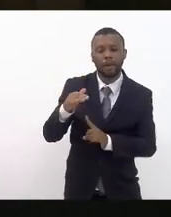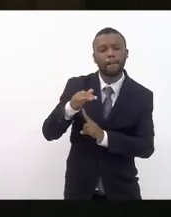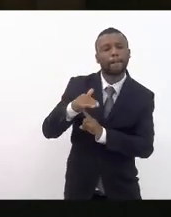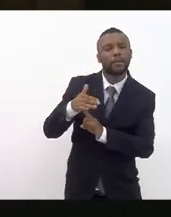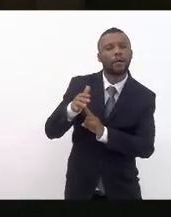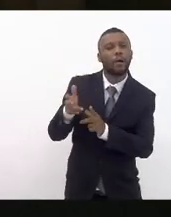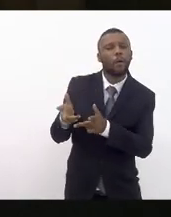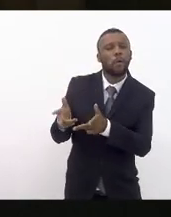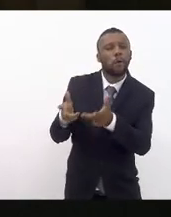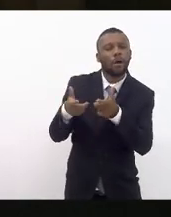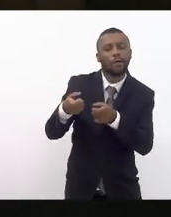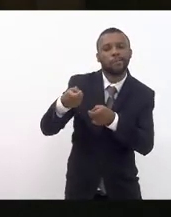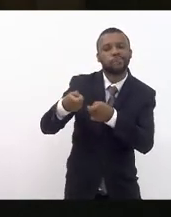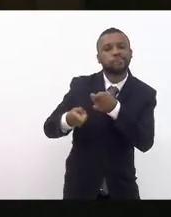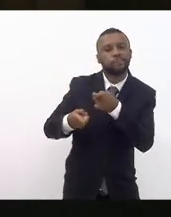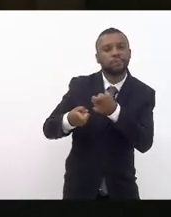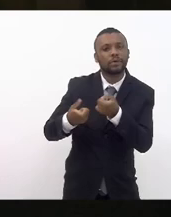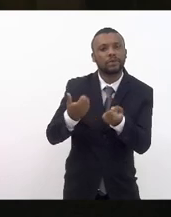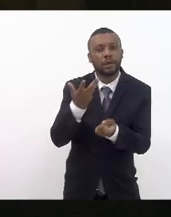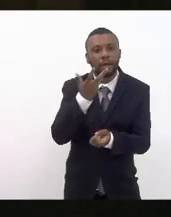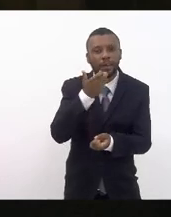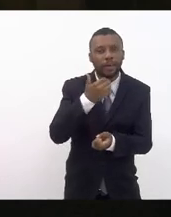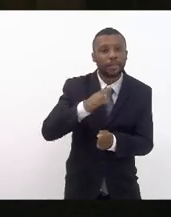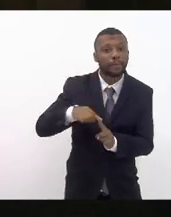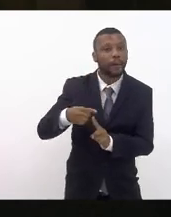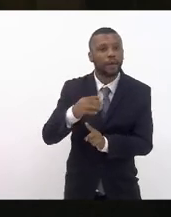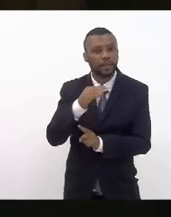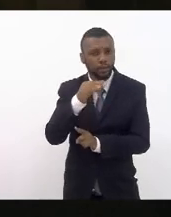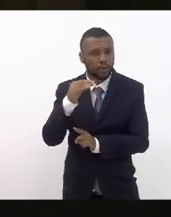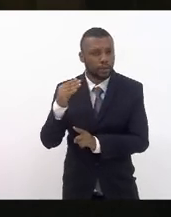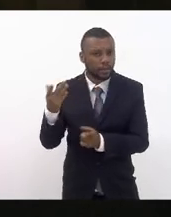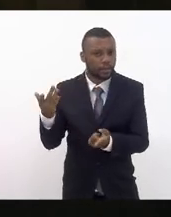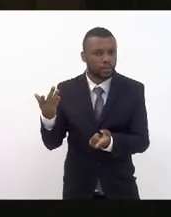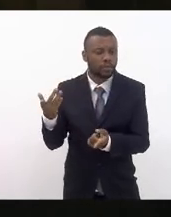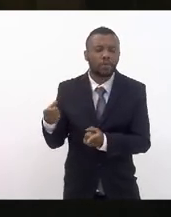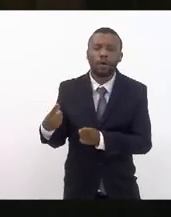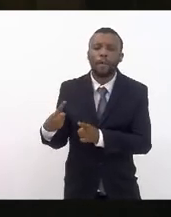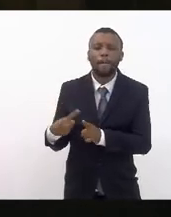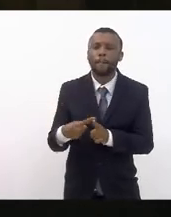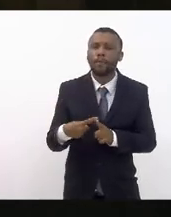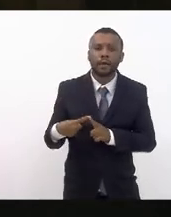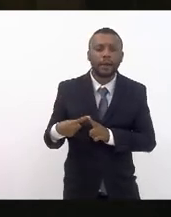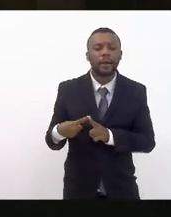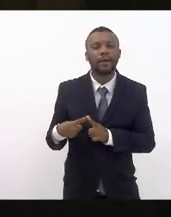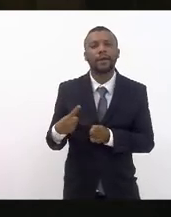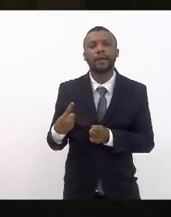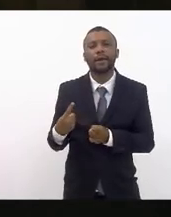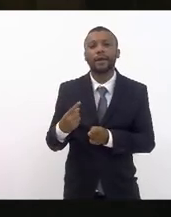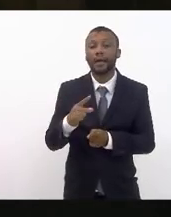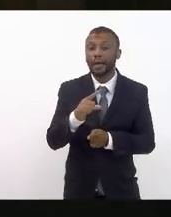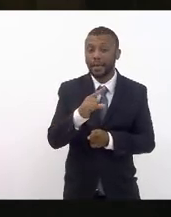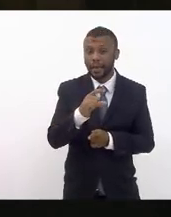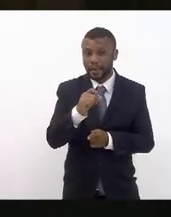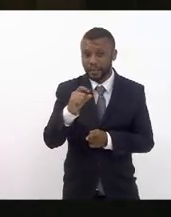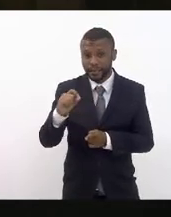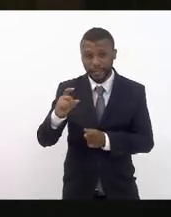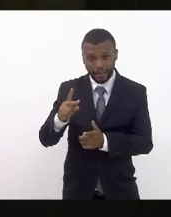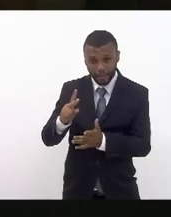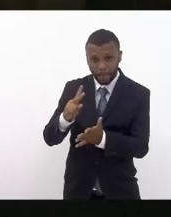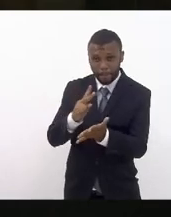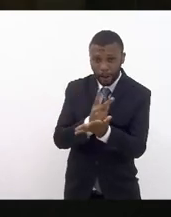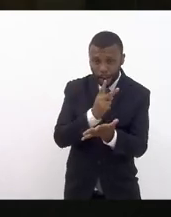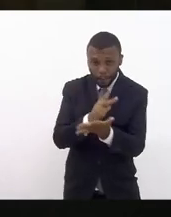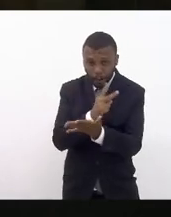de crianças e adolescentes. Isso porque, a cada 100 casos,